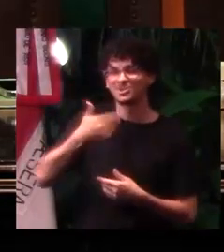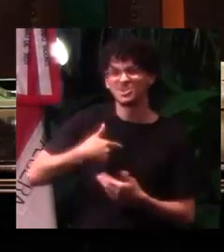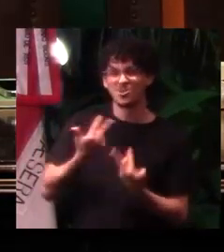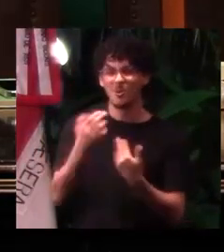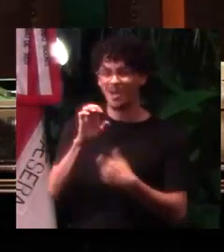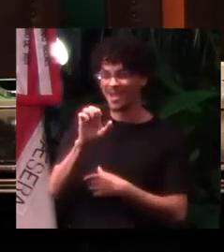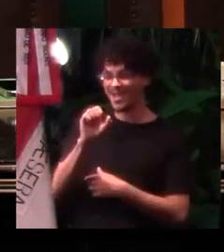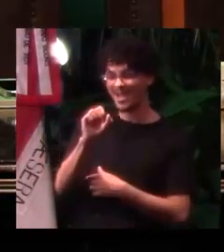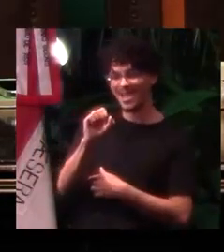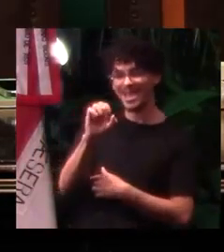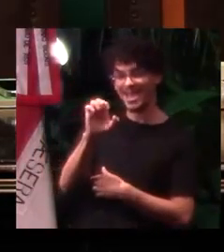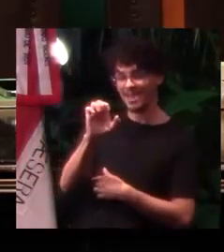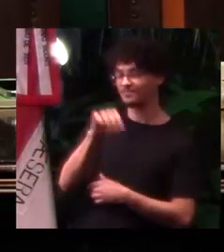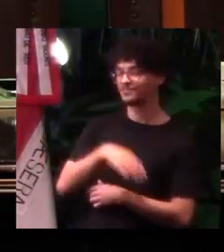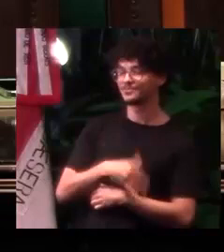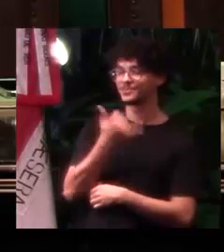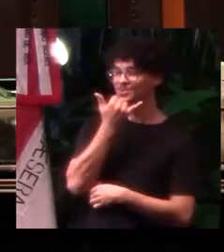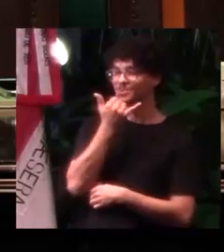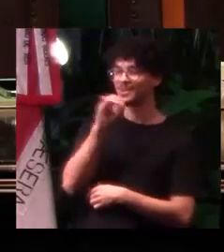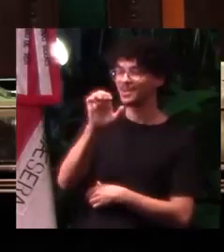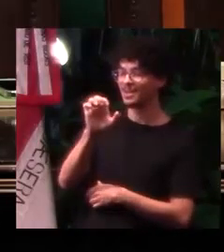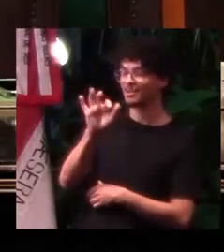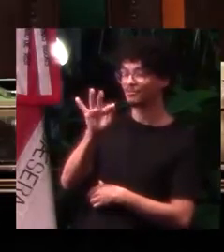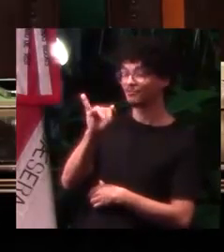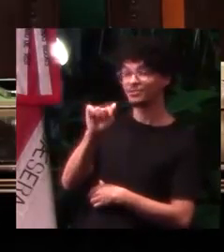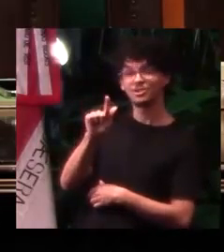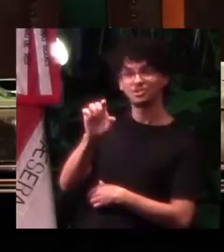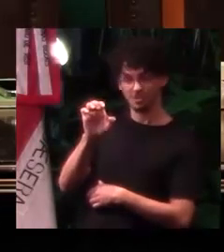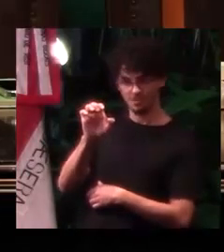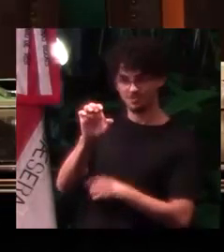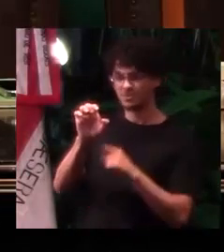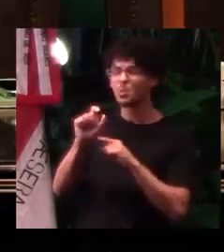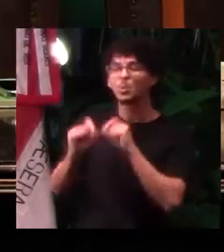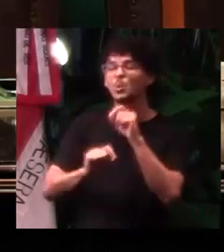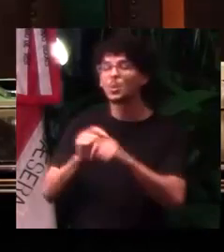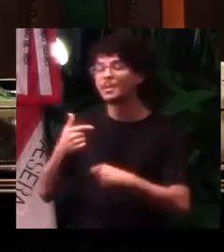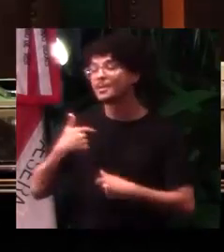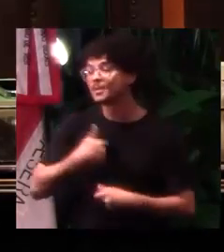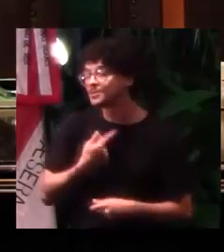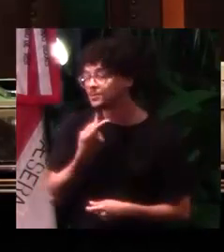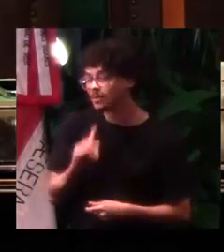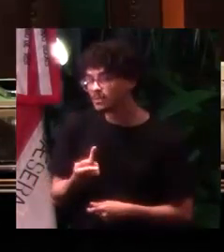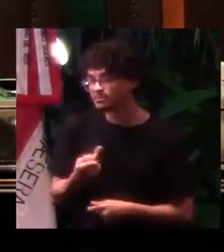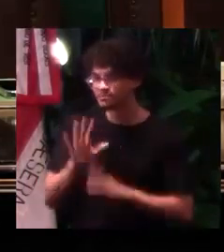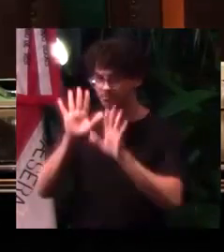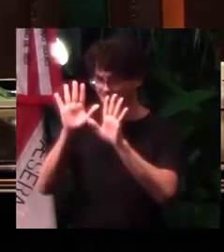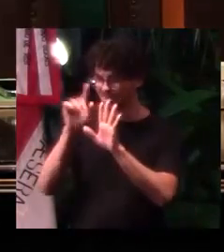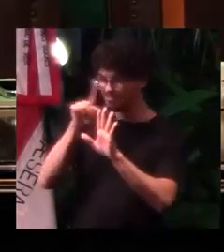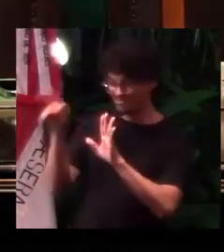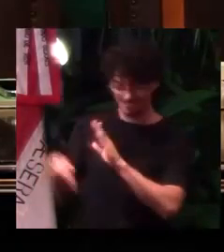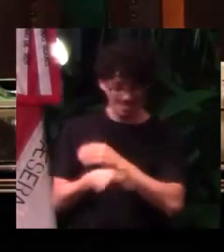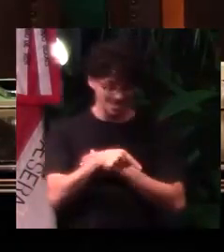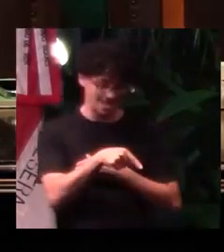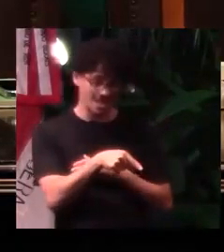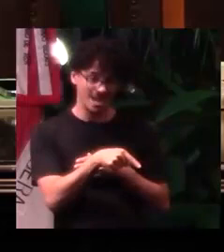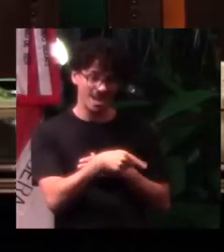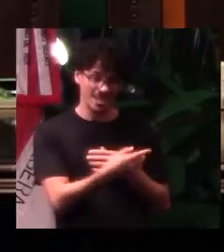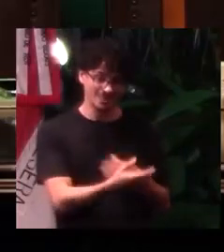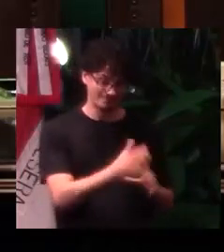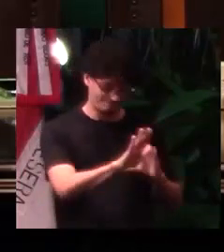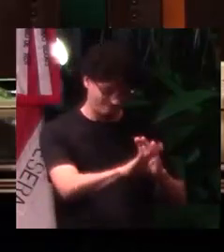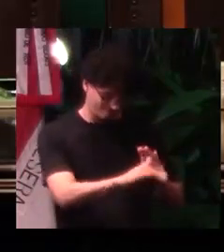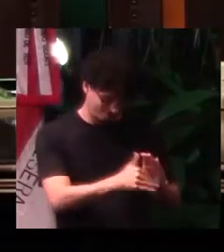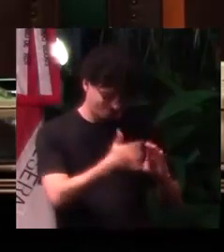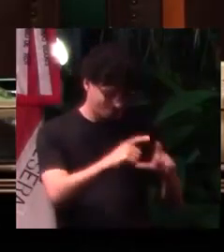Me interprete. O que, que eu estou dizendo? Já essa imagem que chega, do